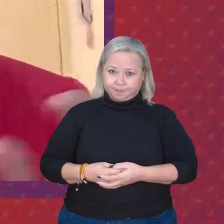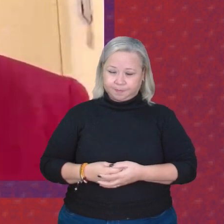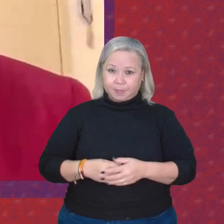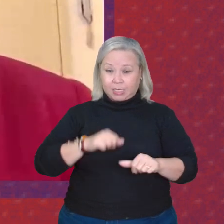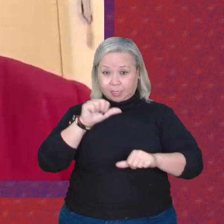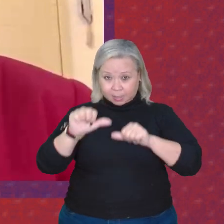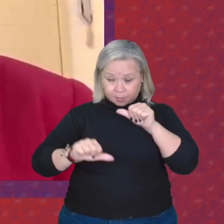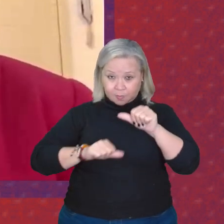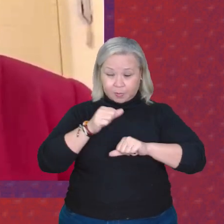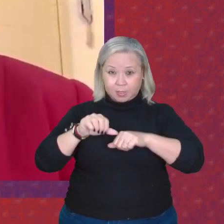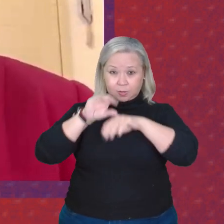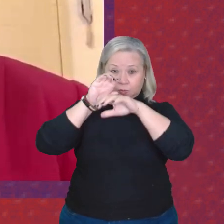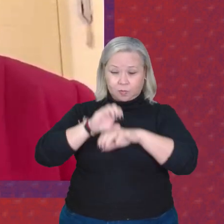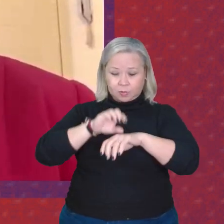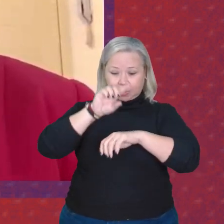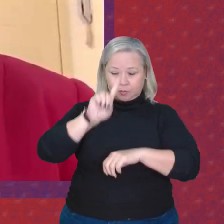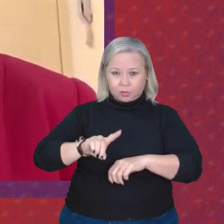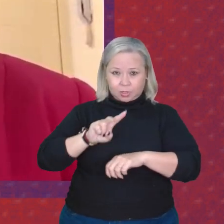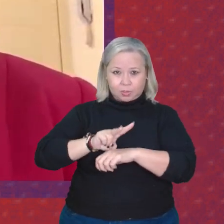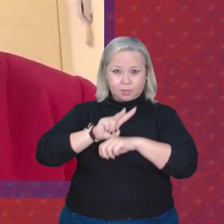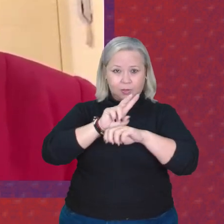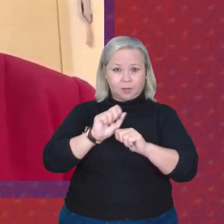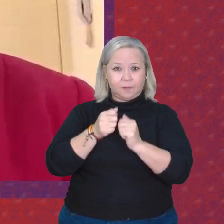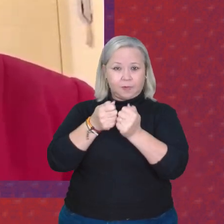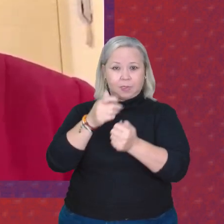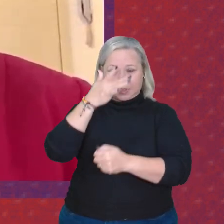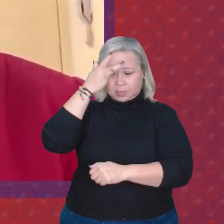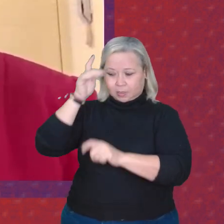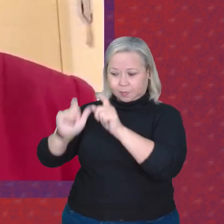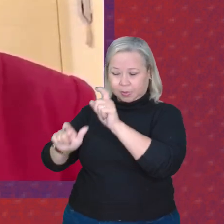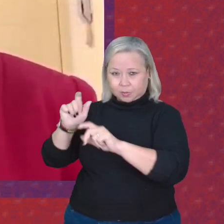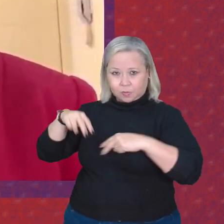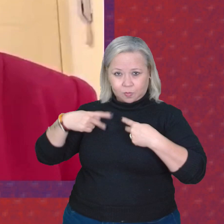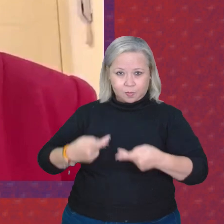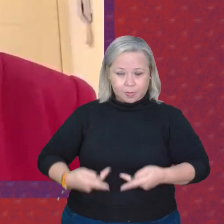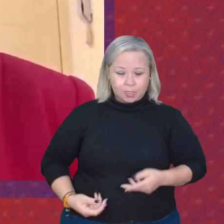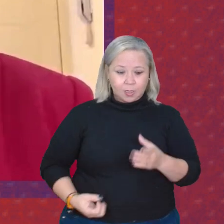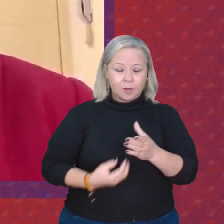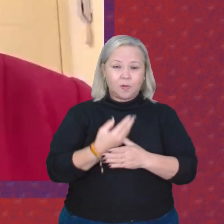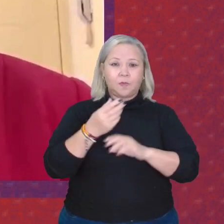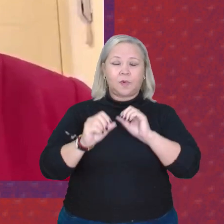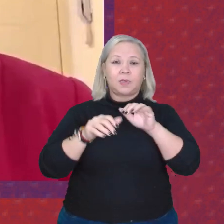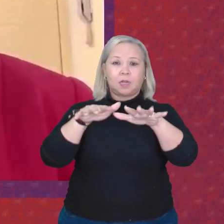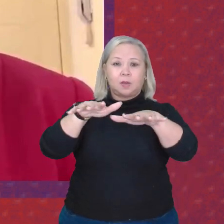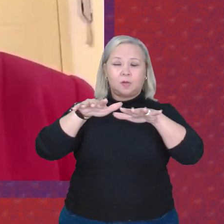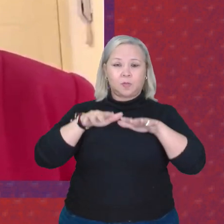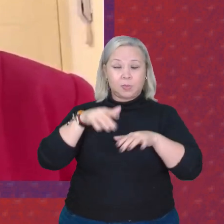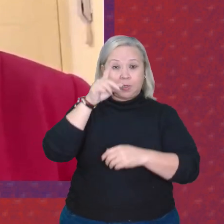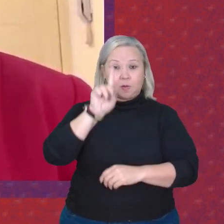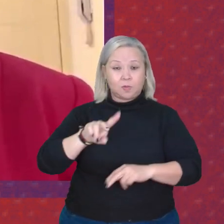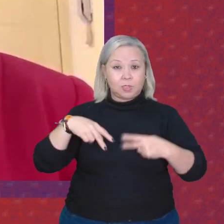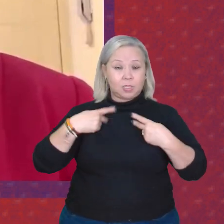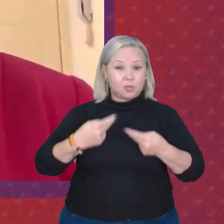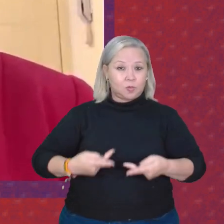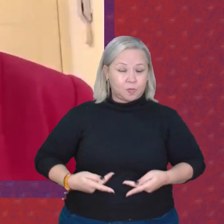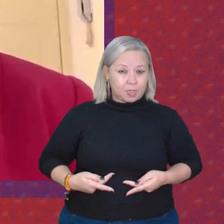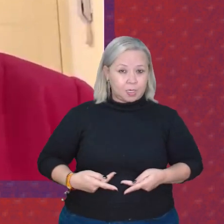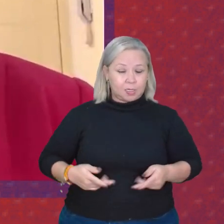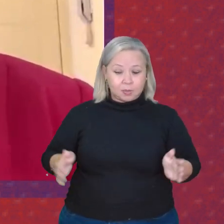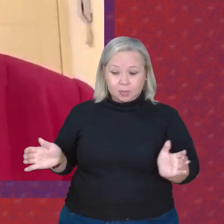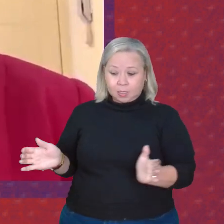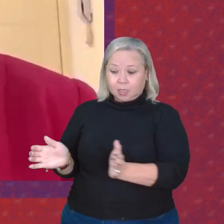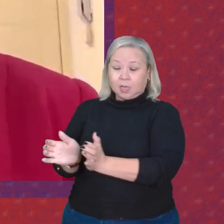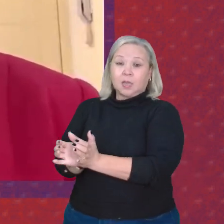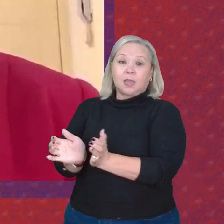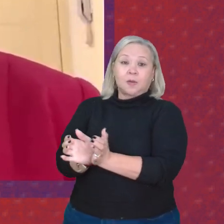alteração no Conselho dos Direitos de Defesa da Pessoa Humana, foi criada a Comissão de Direitos Humanos e Minorias na